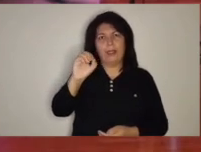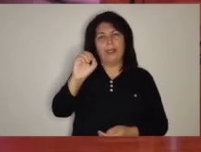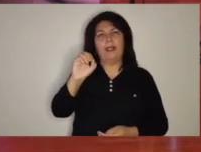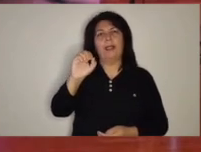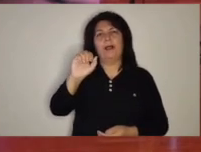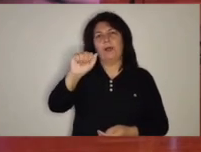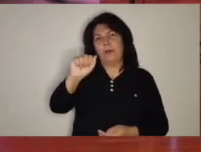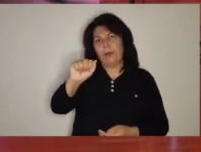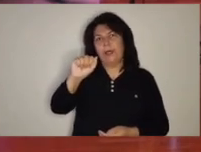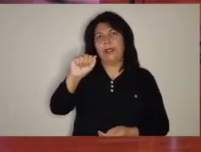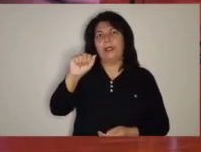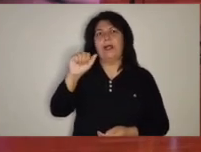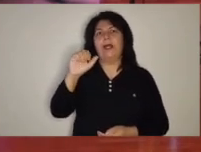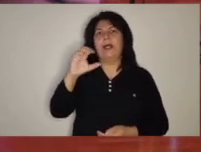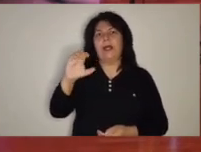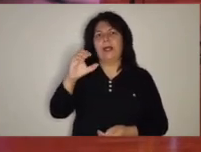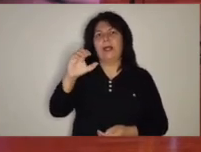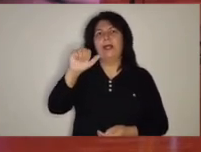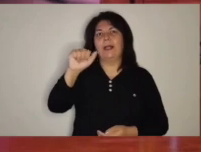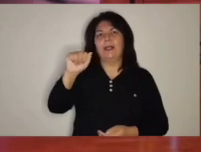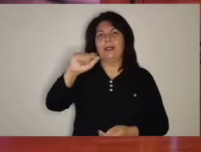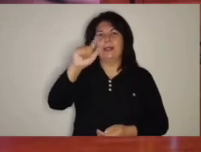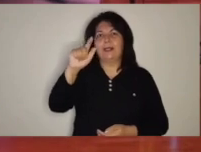igreja hoje. Amém?